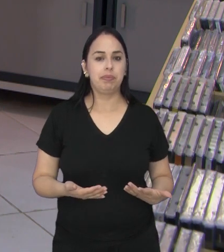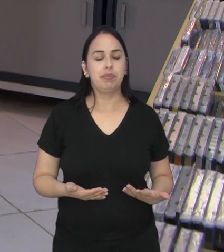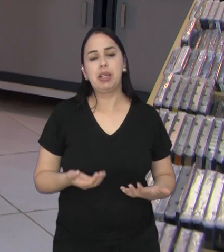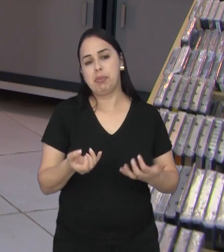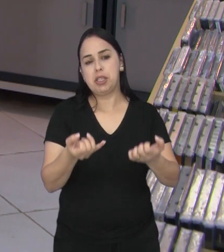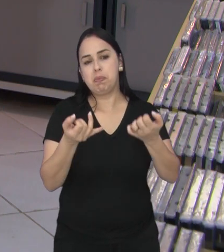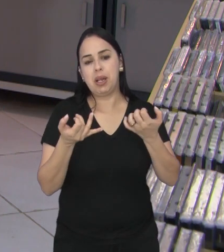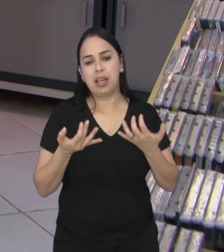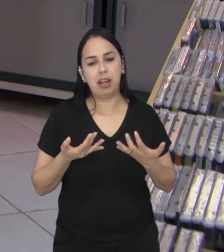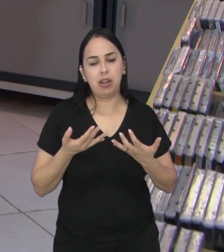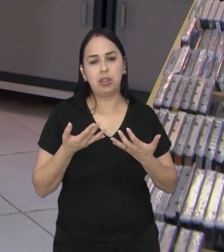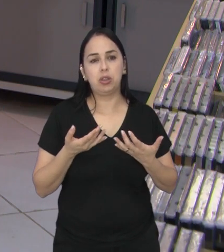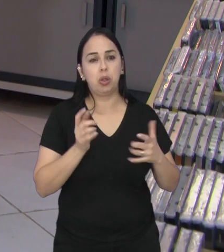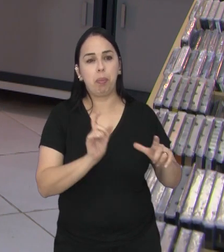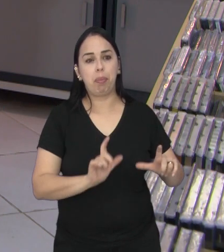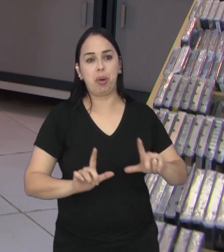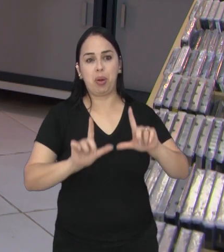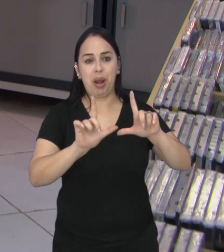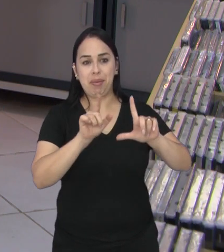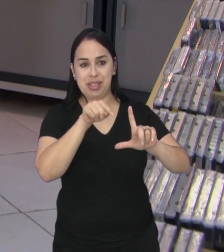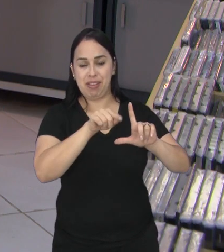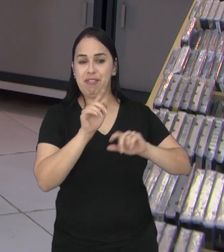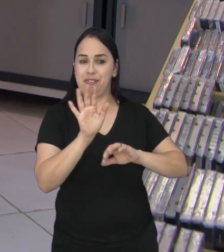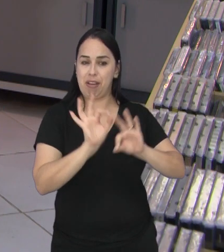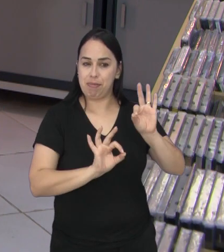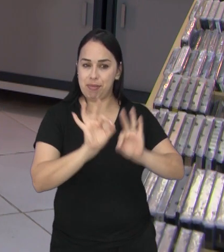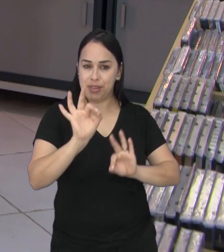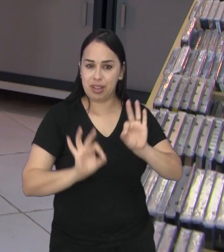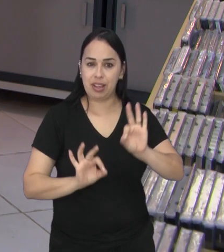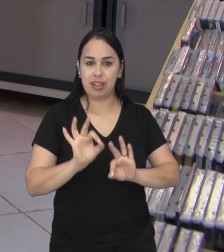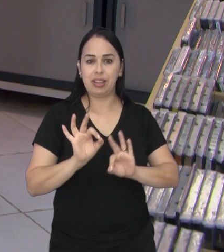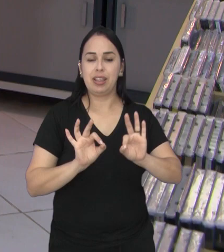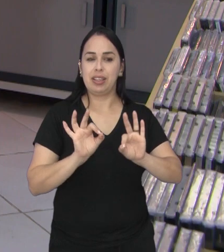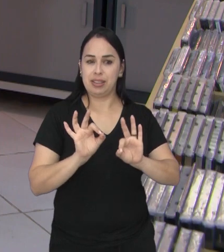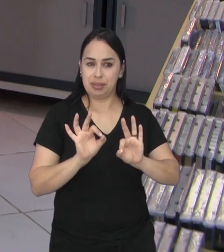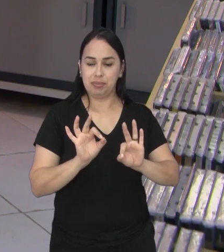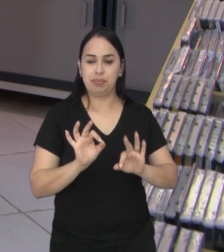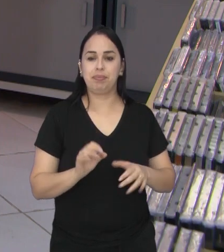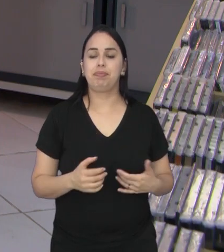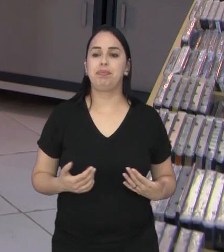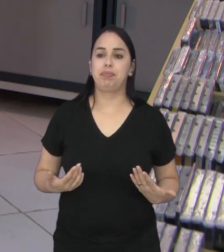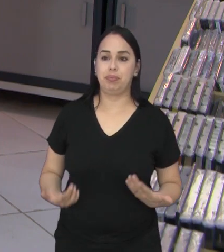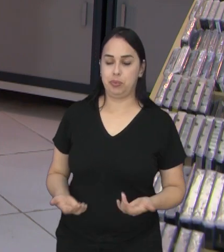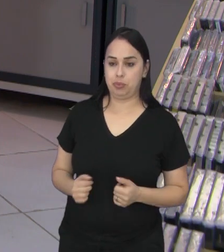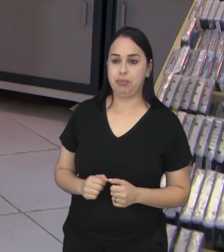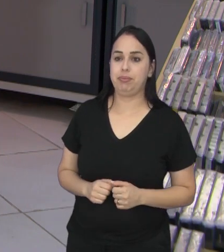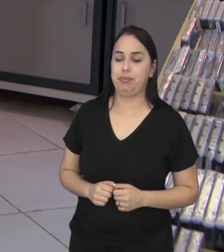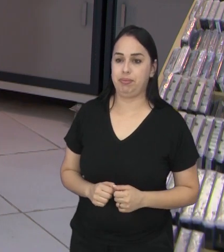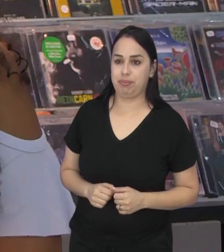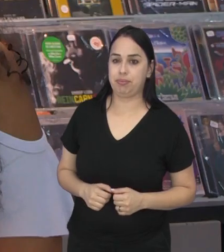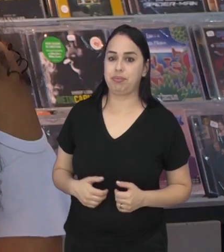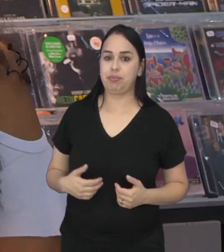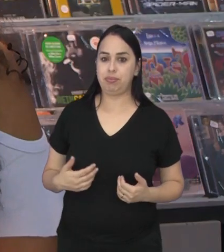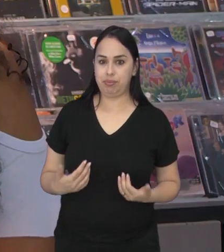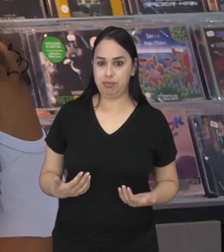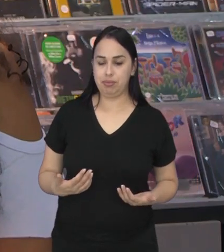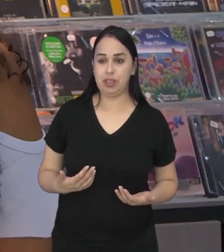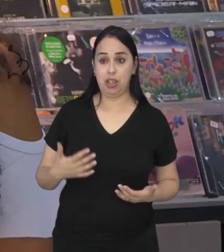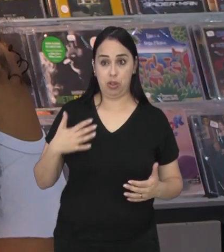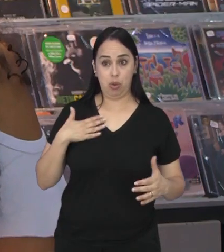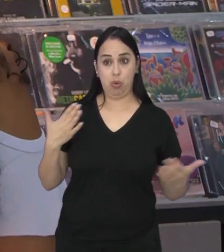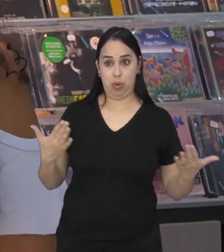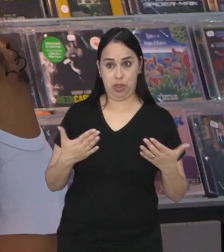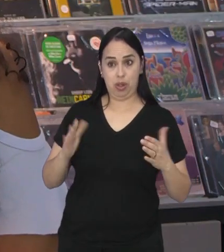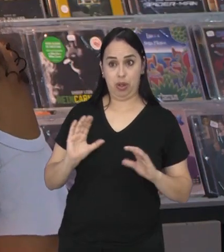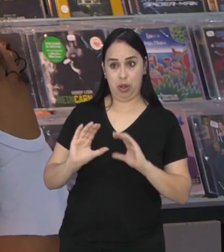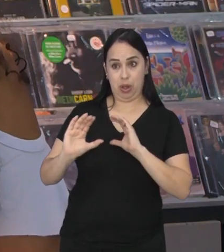conta mais, assim, do programa que você está fazendo, né, com o SINDCT, né? Isso. Então, eu estou comunicadora,